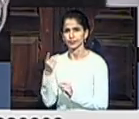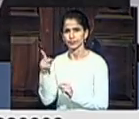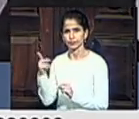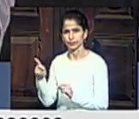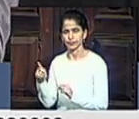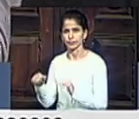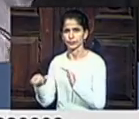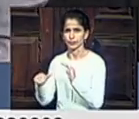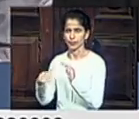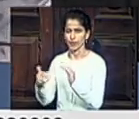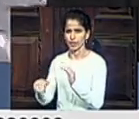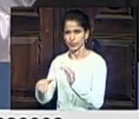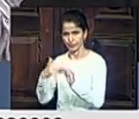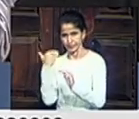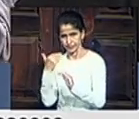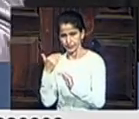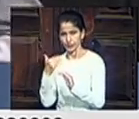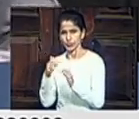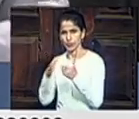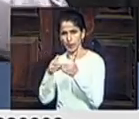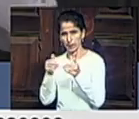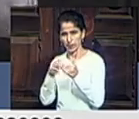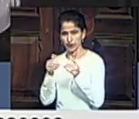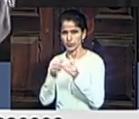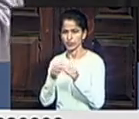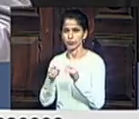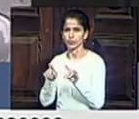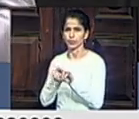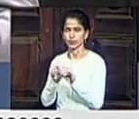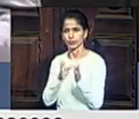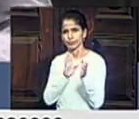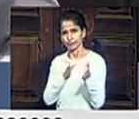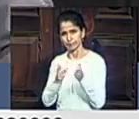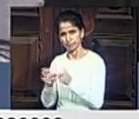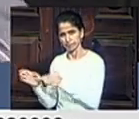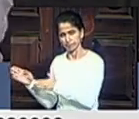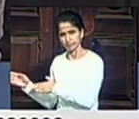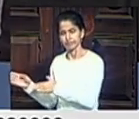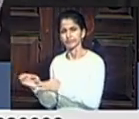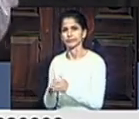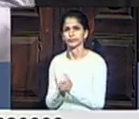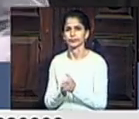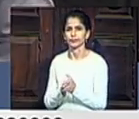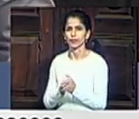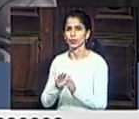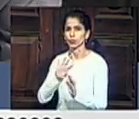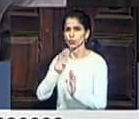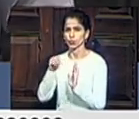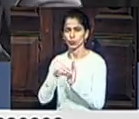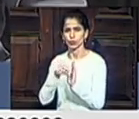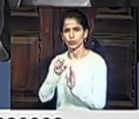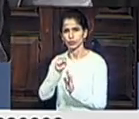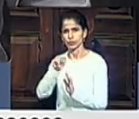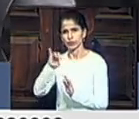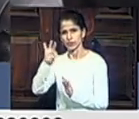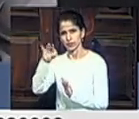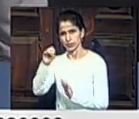à entrada de pedidos judiciais, como o acompanhamento. Um grande sistema. E o que